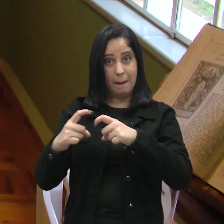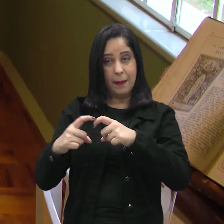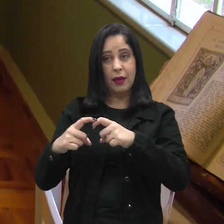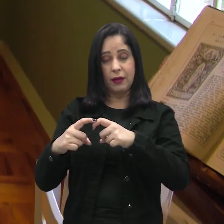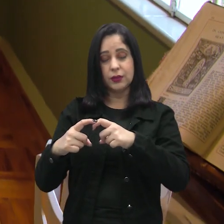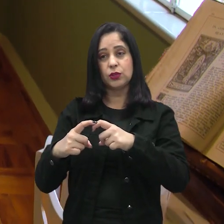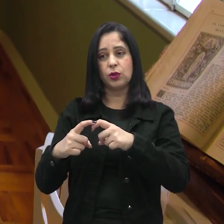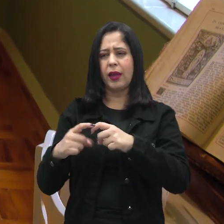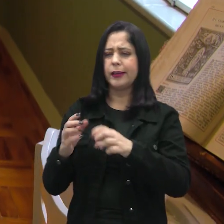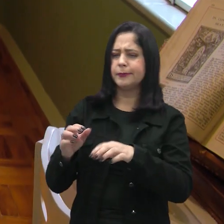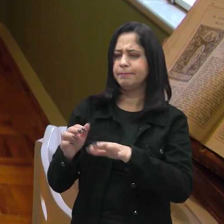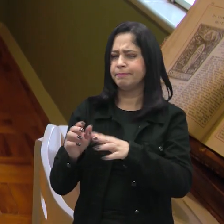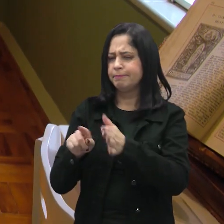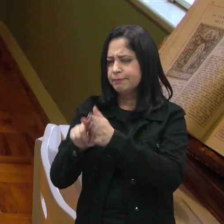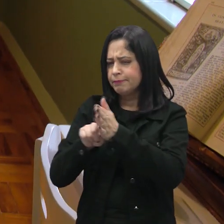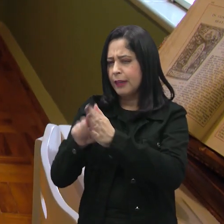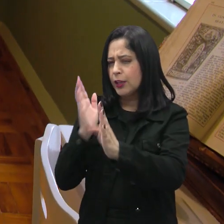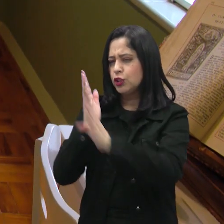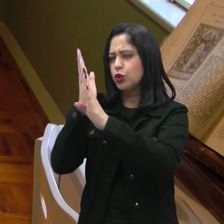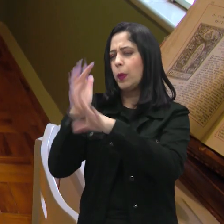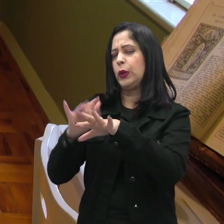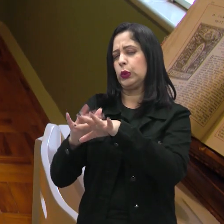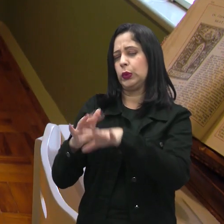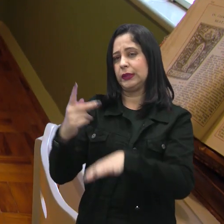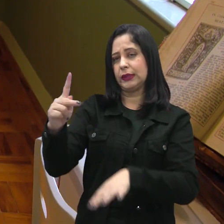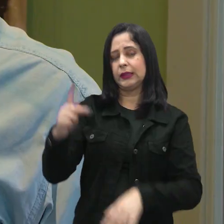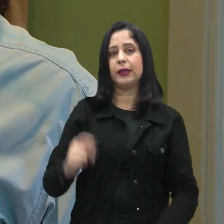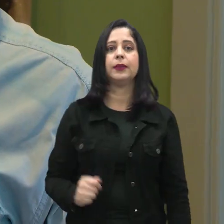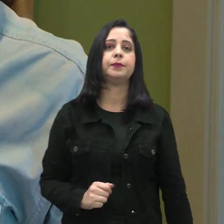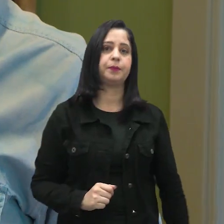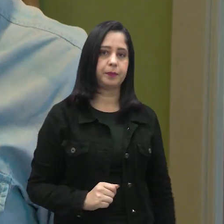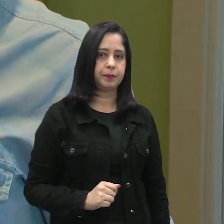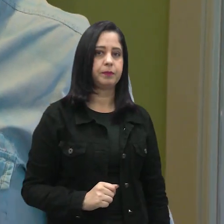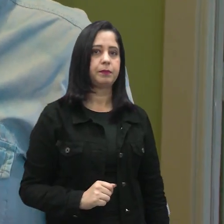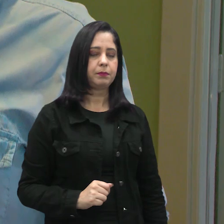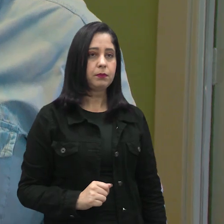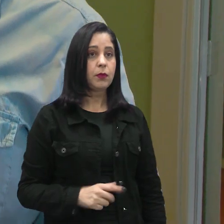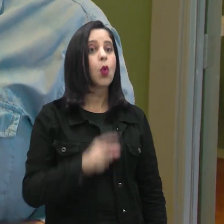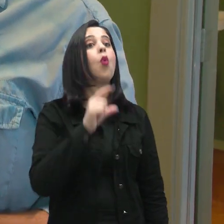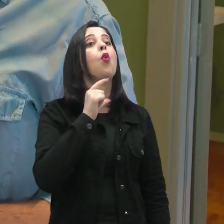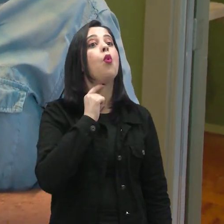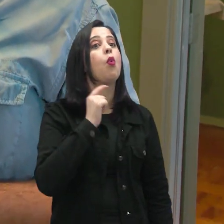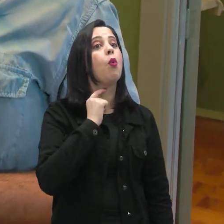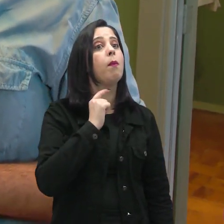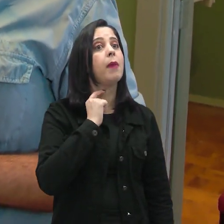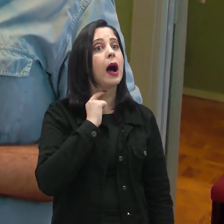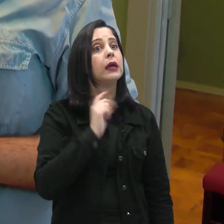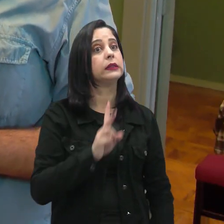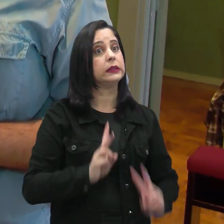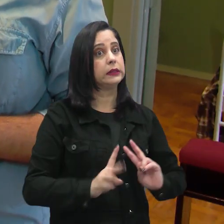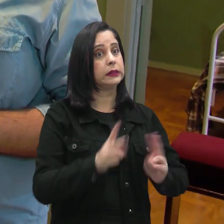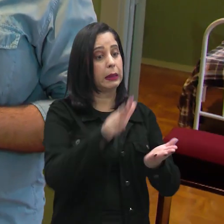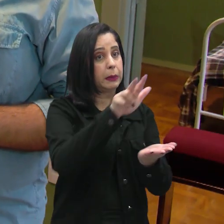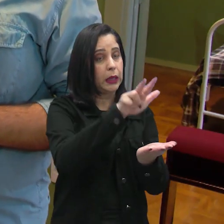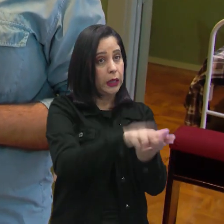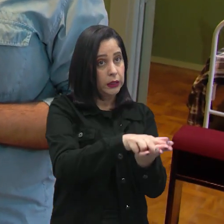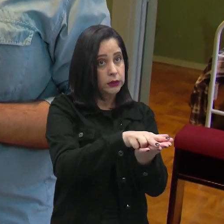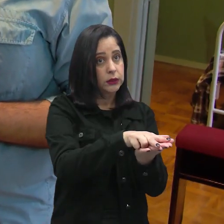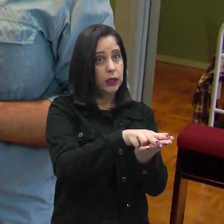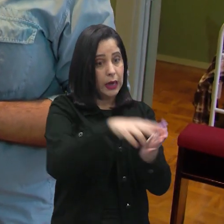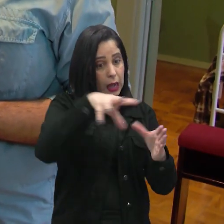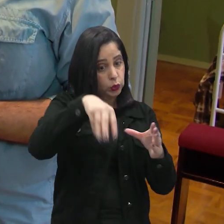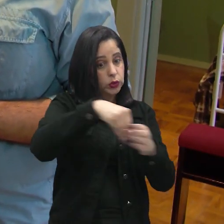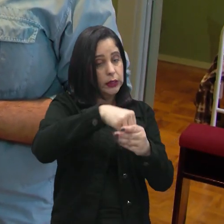Vicentina Aranha, o diagnosticou e assim associou-se também à sua história. Em mais de uma ocasião, o padre ficou internado de fato aqui